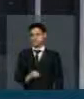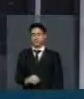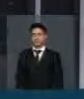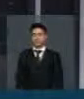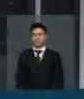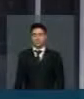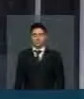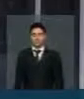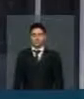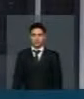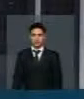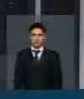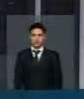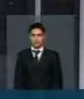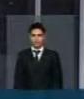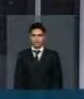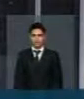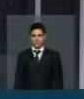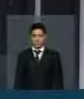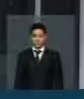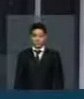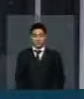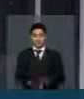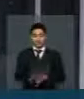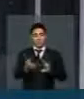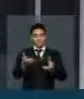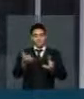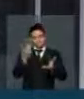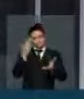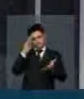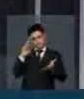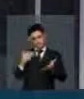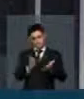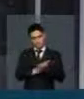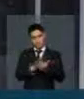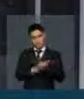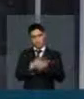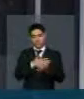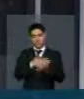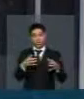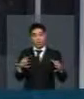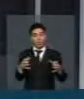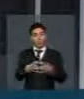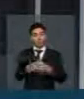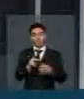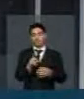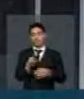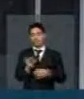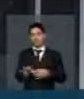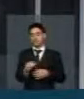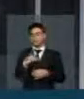quero também homenagear aqui, em nome da minha bancada, da bancada do PDT,